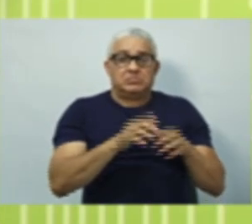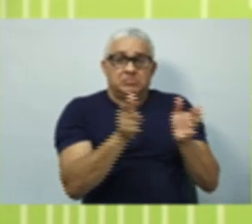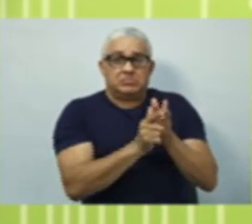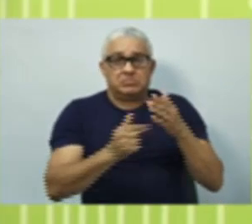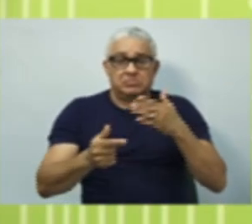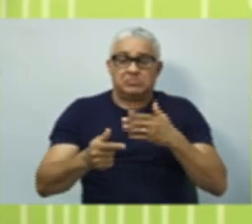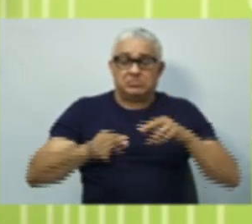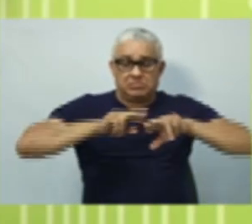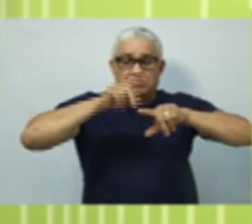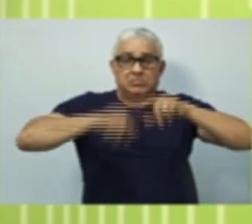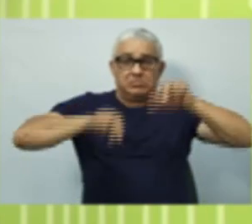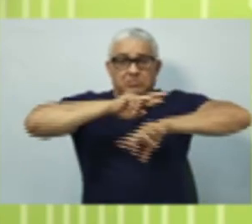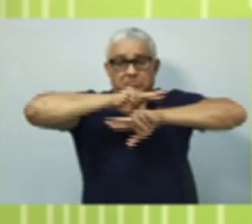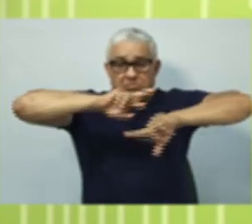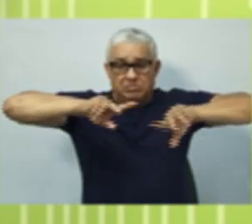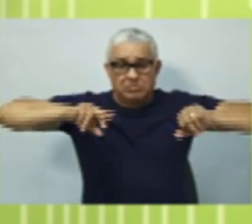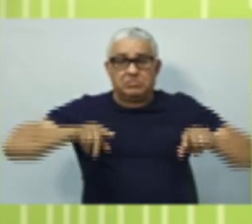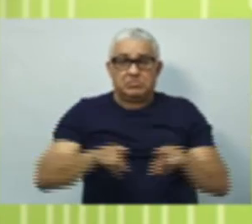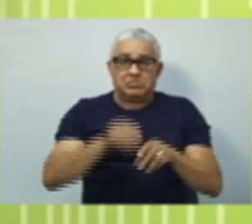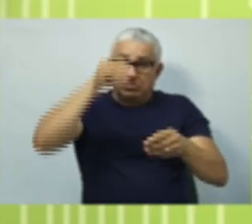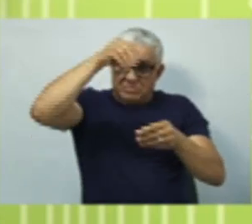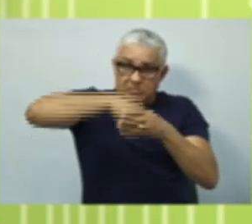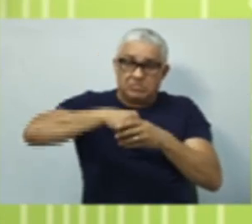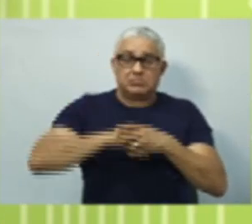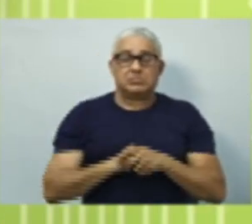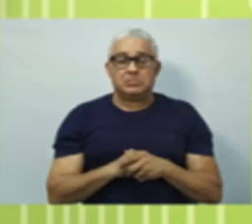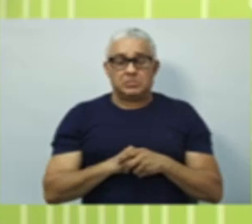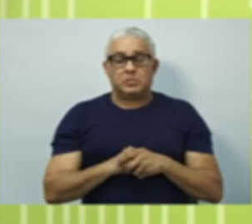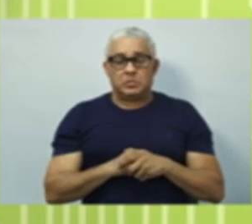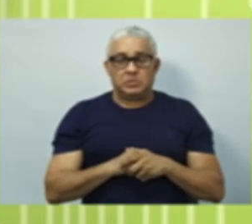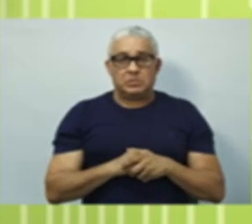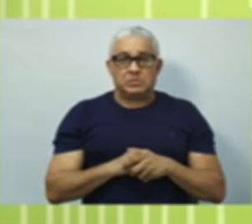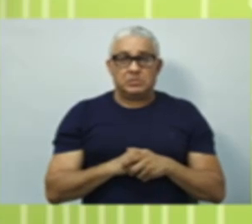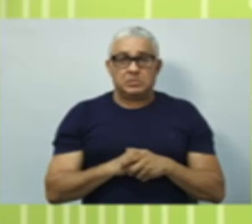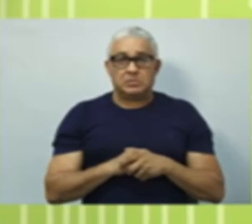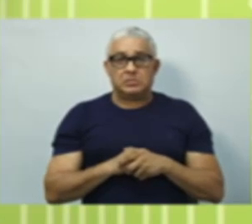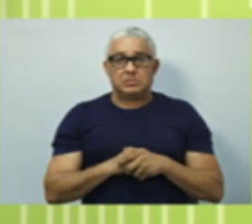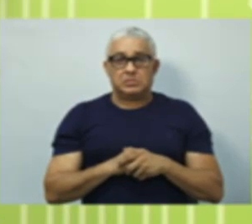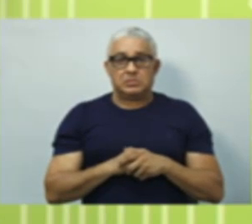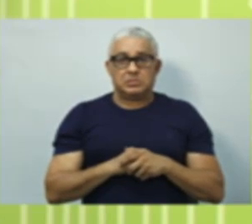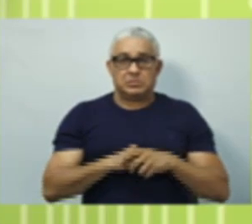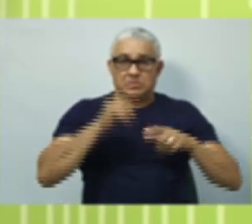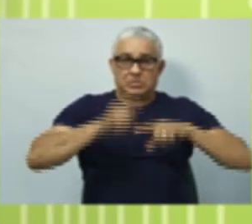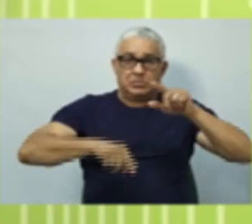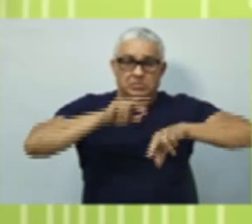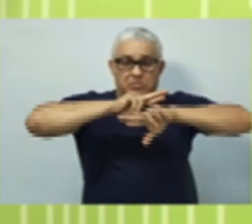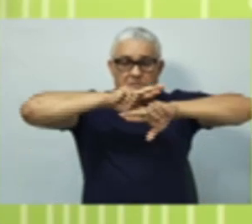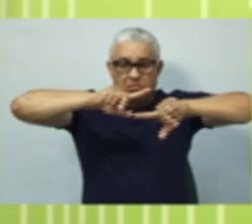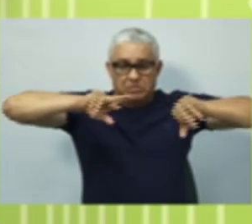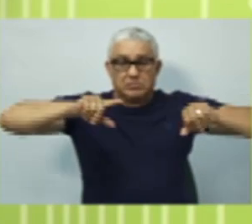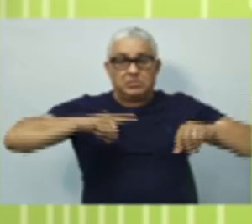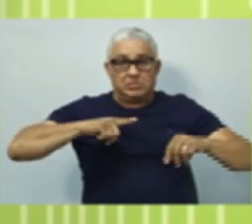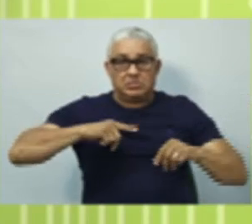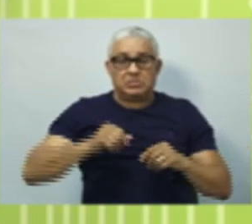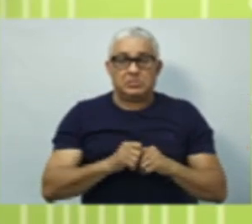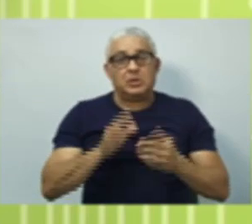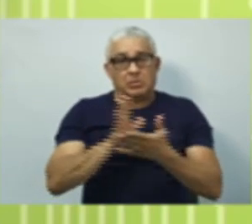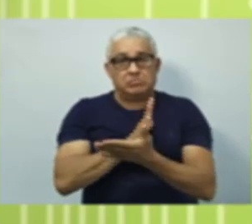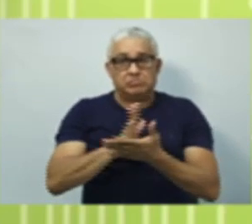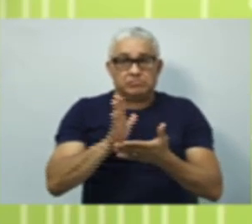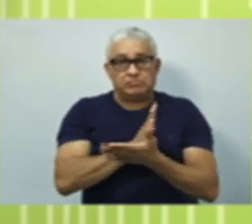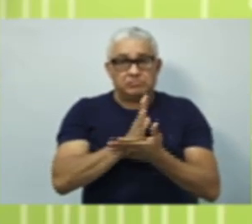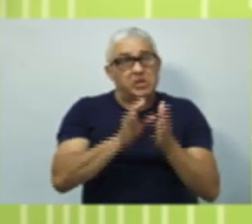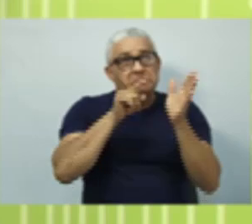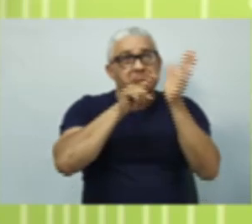estão relacionadas ao material. E dentro do recurso material, nós aí temos algumas questões, por